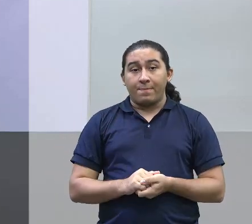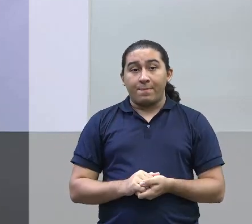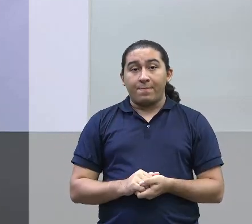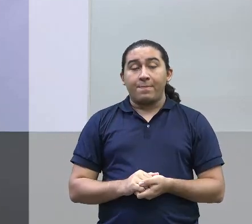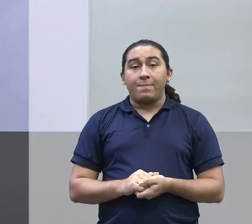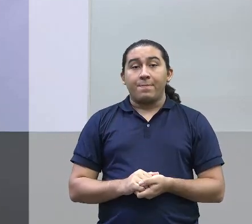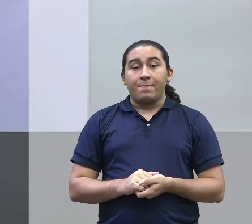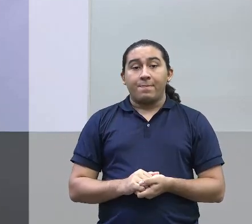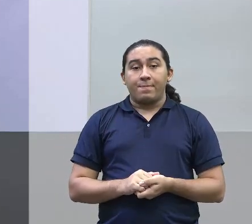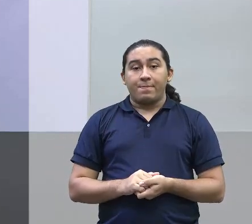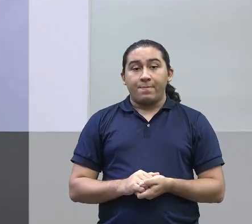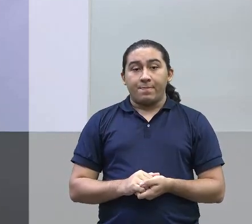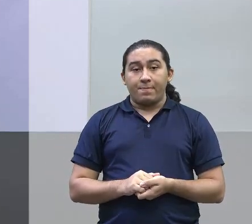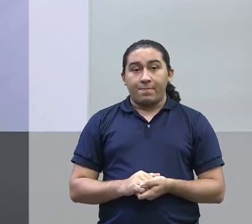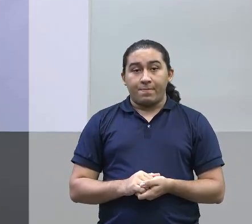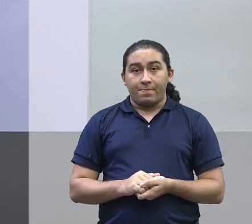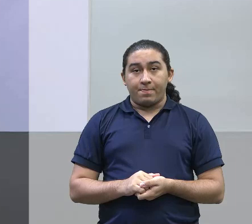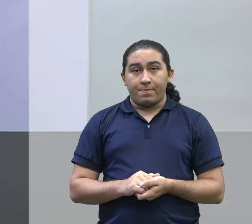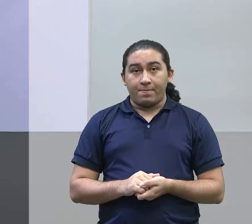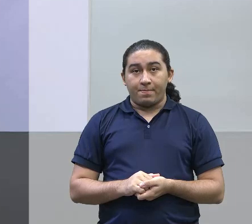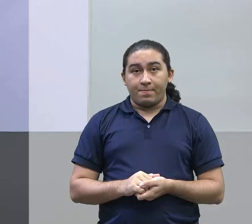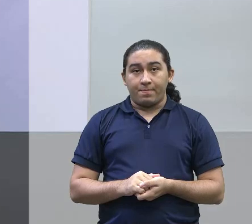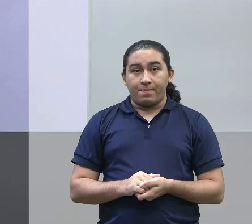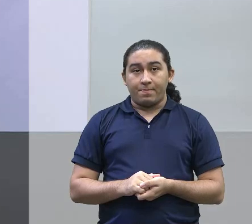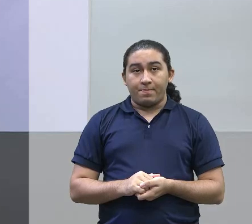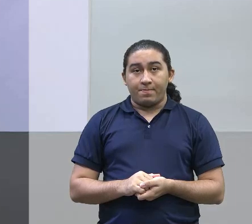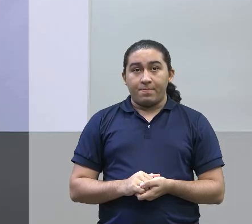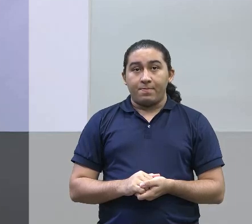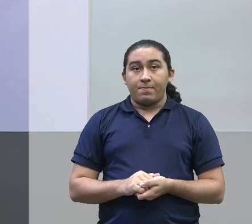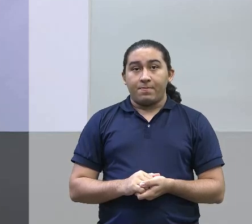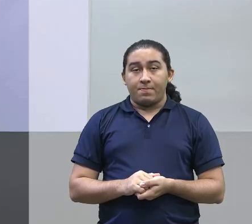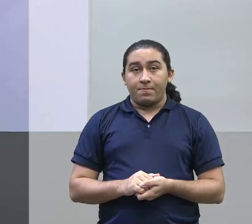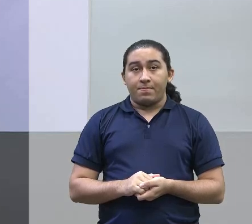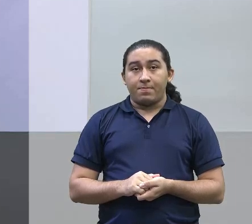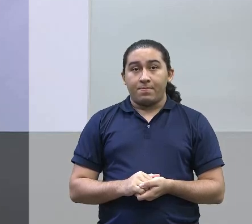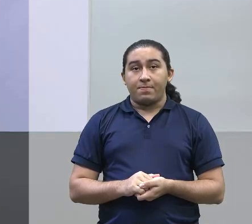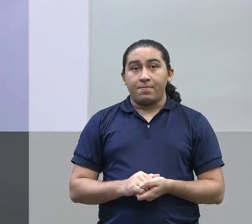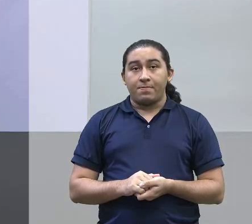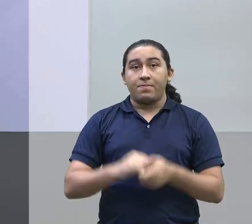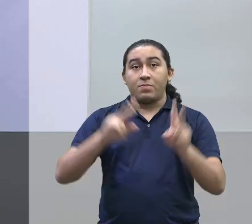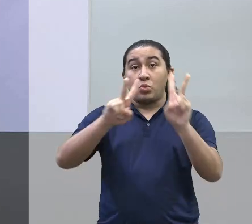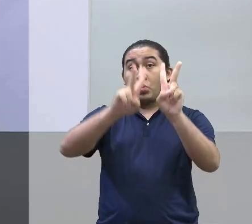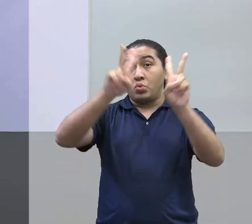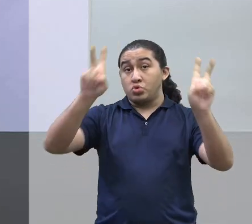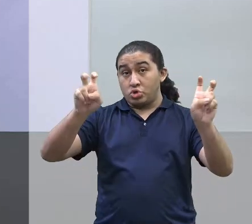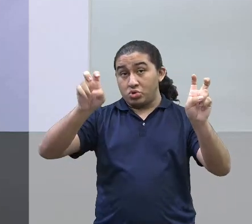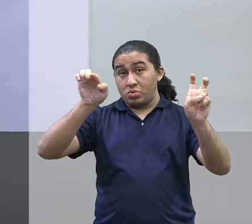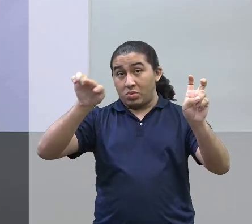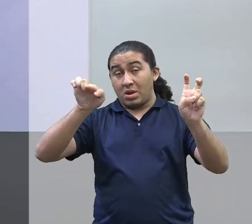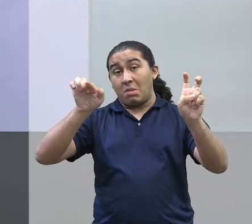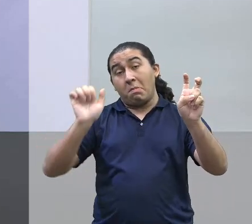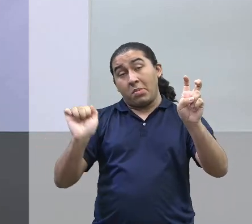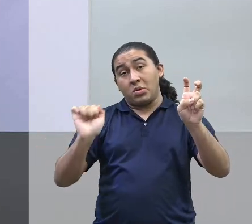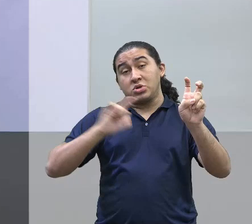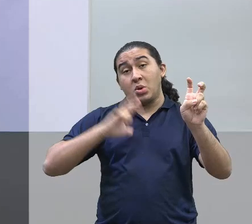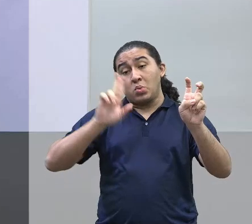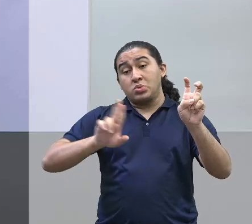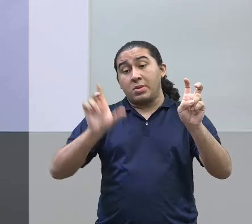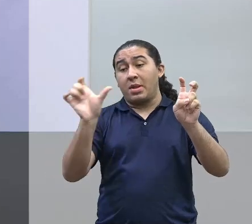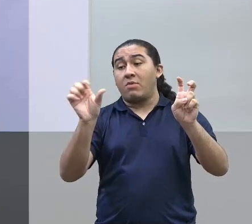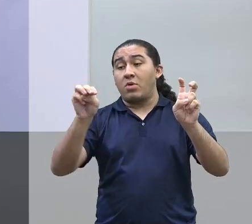texto, com o título, que geralmente é conhecido como manchete, e